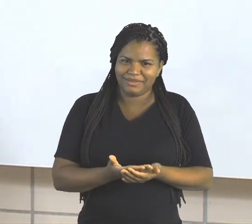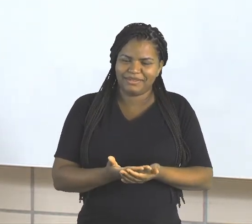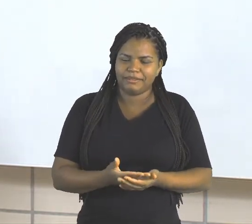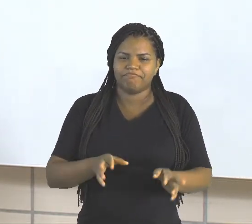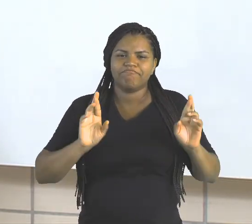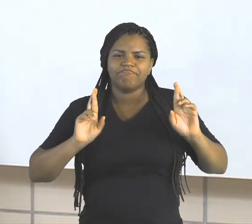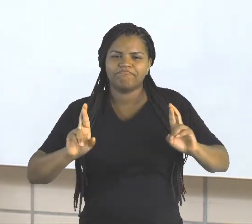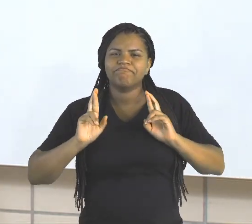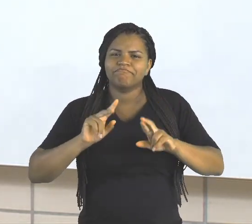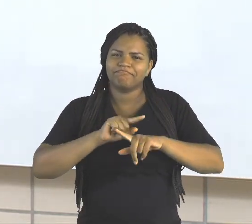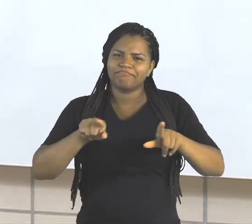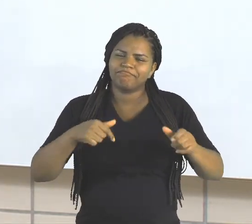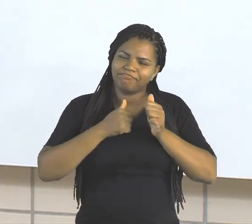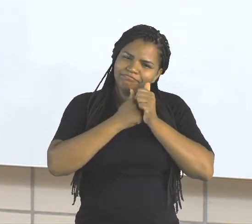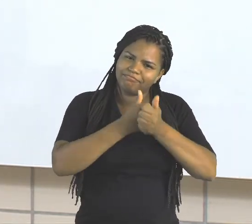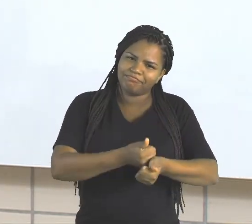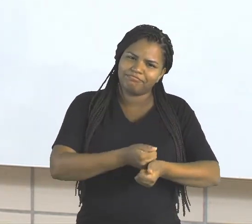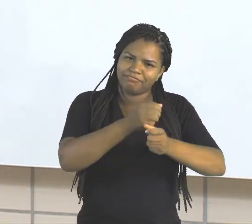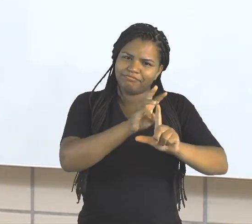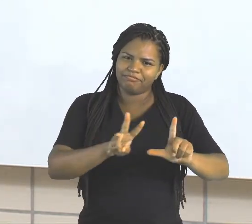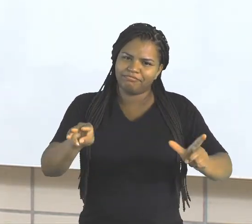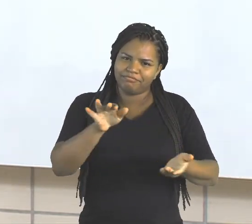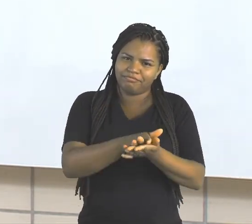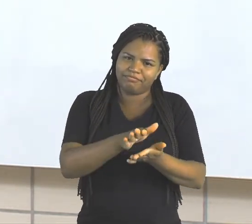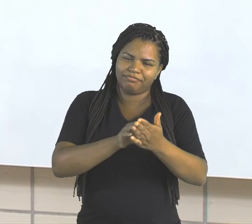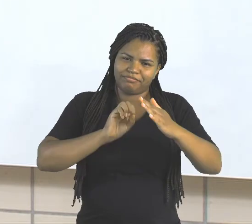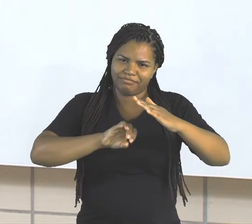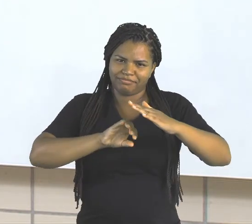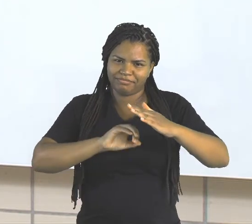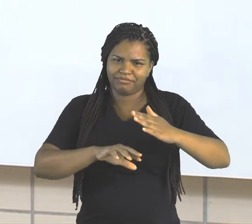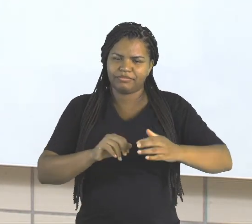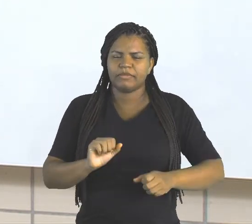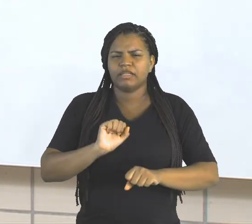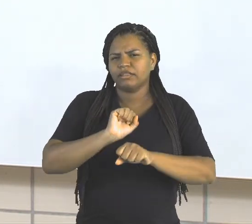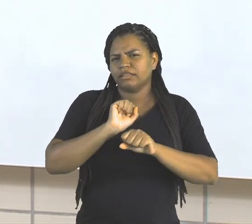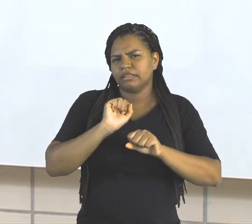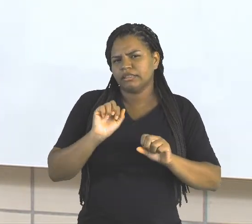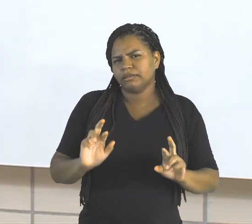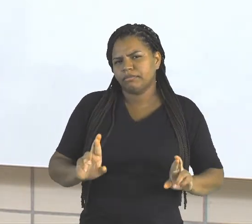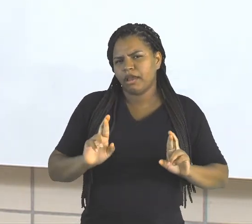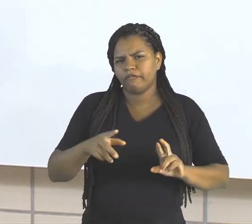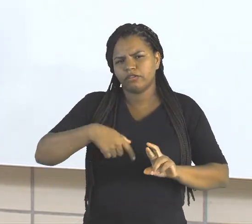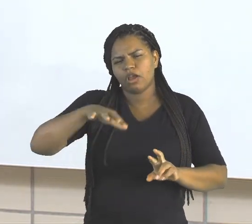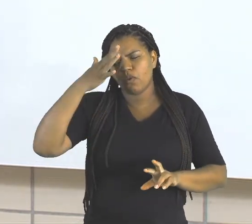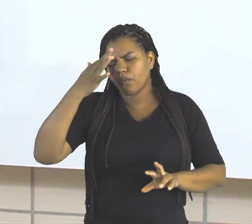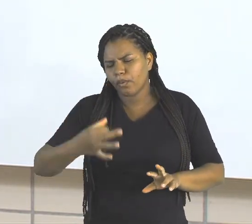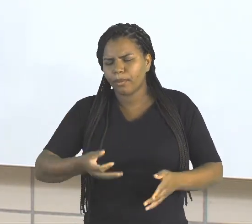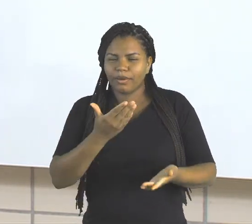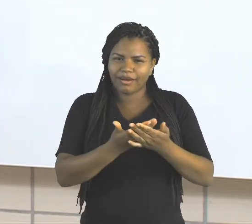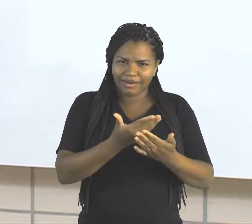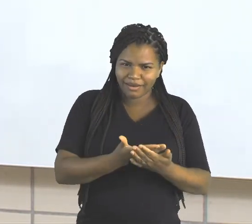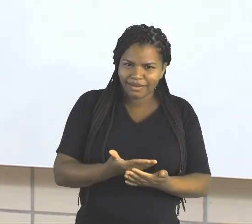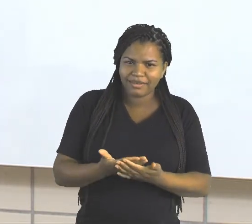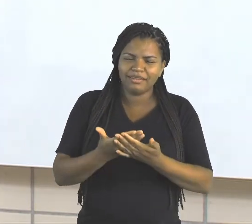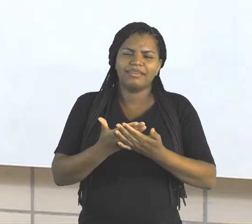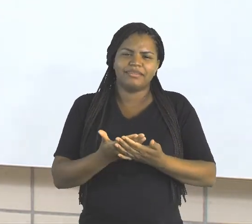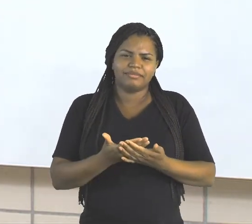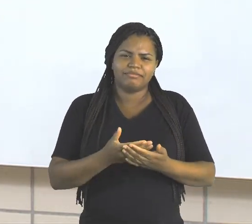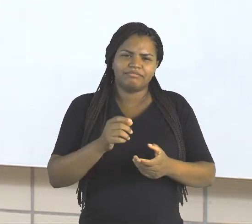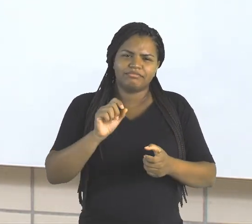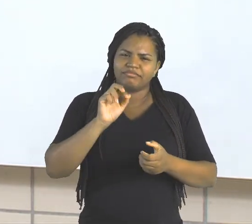que vocês estejam acompanhando a plataforma Palmas Homeschool, espero que vocês estejam compreendendo as aulas, espero que vocês estejam fazendo